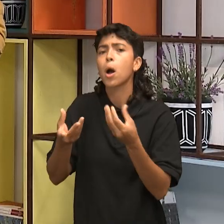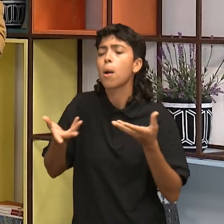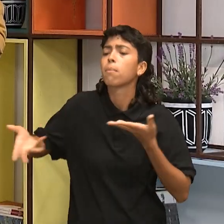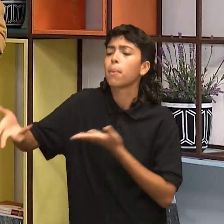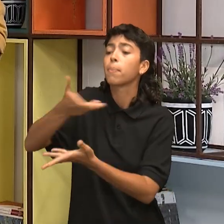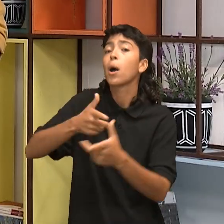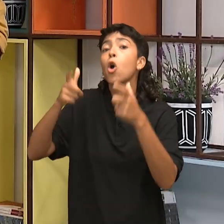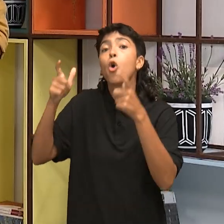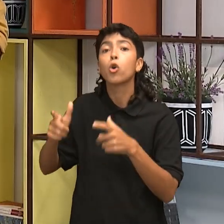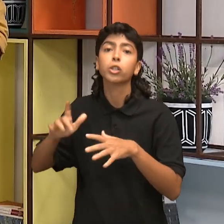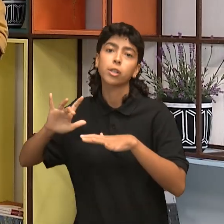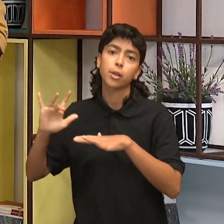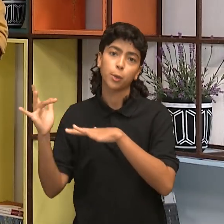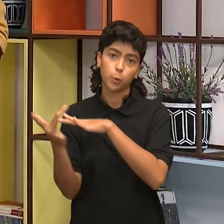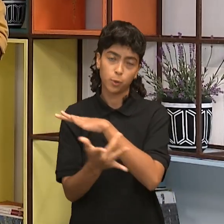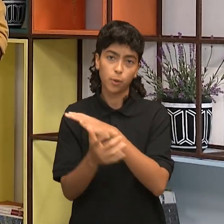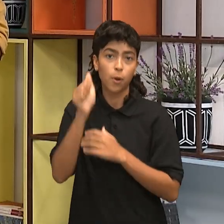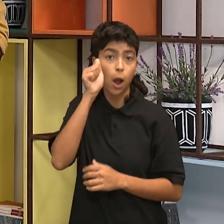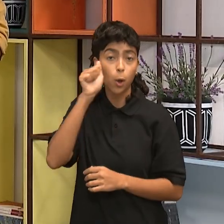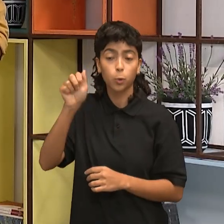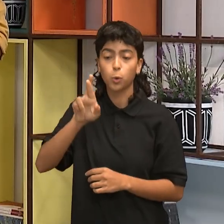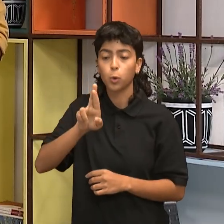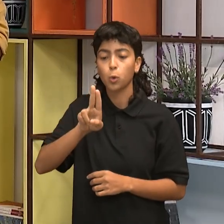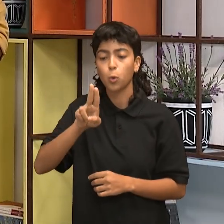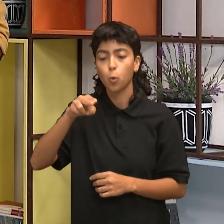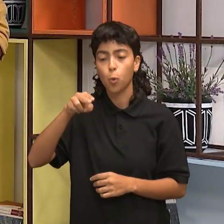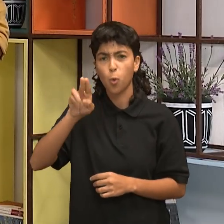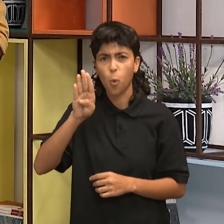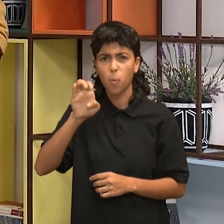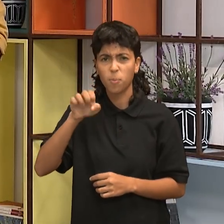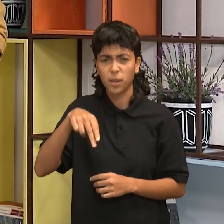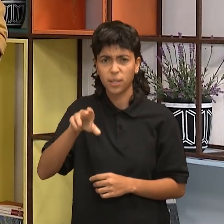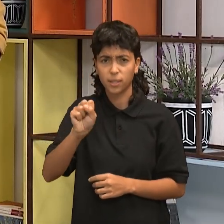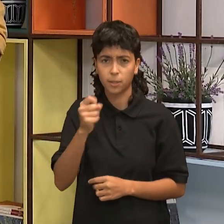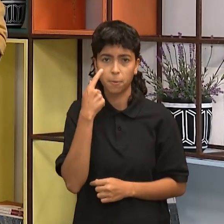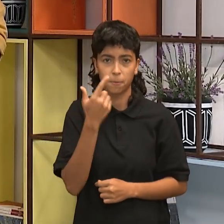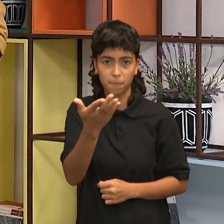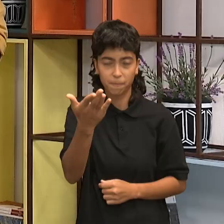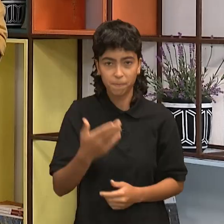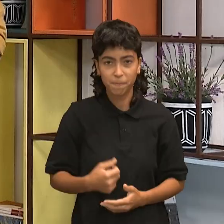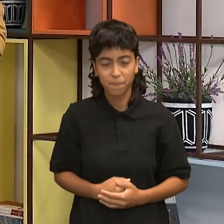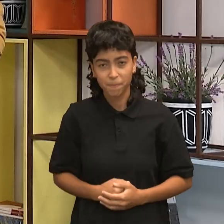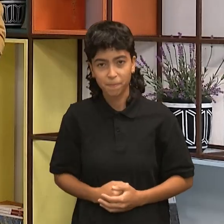Redes Sociais, do autor Rubens Damasceno Moraes. Acompanhe.